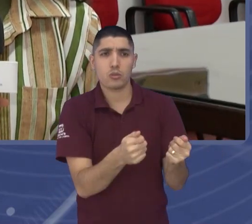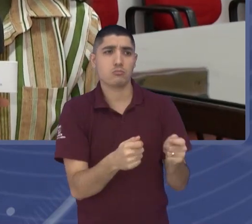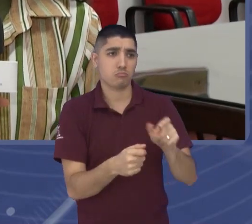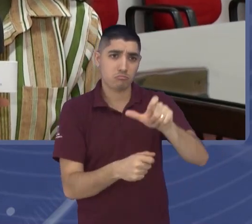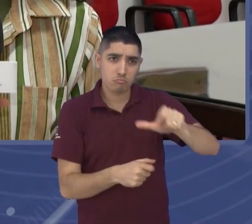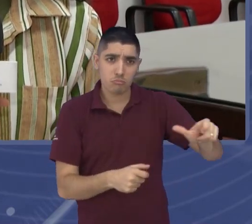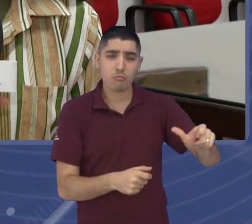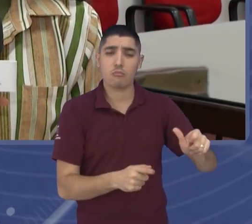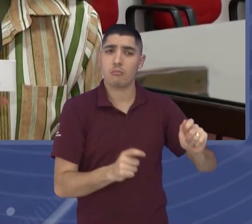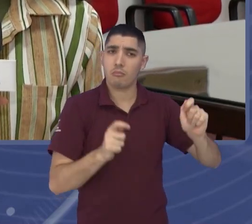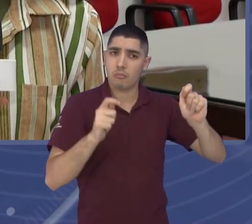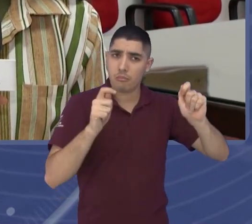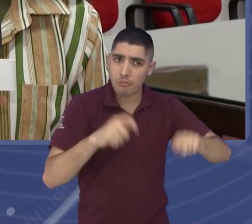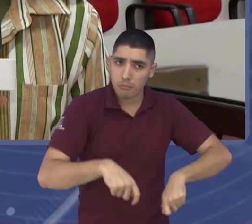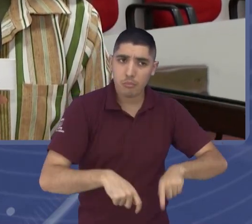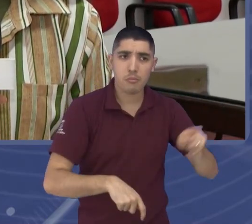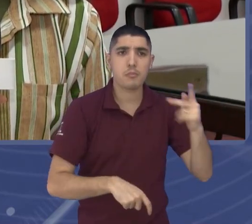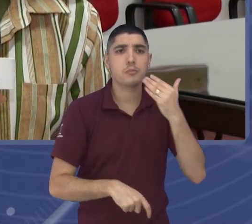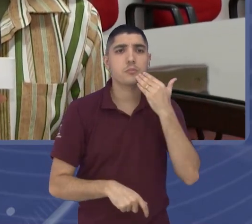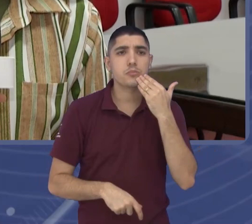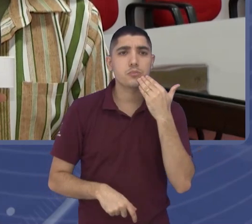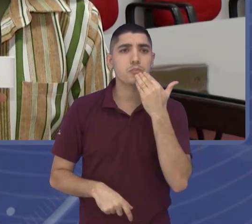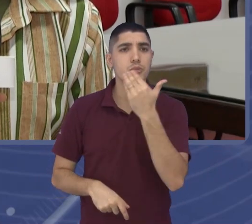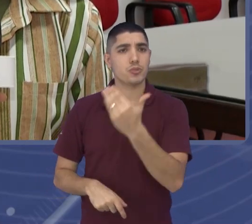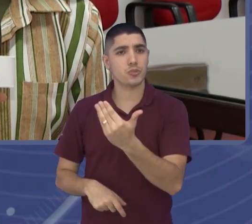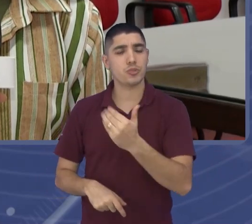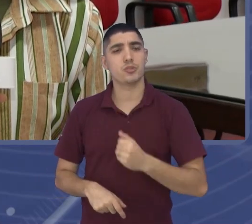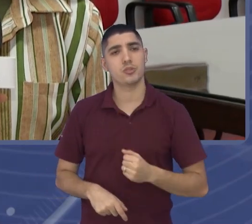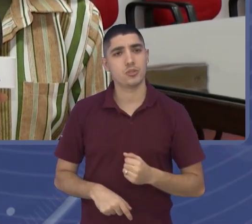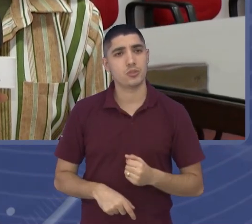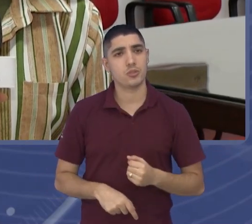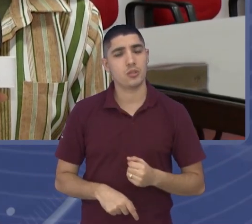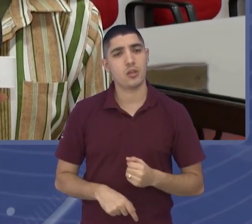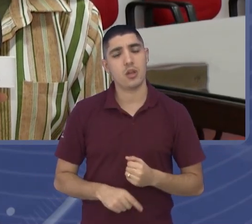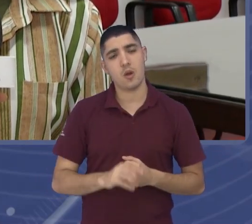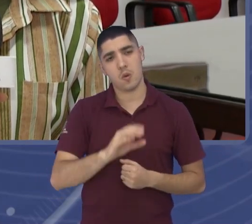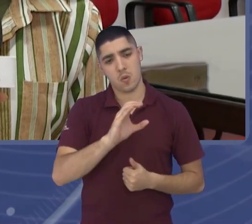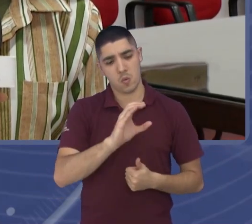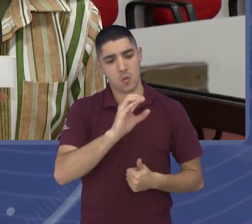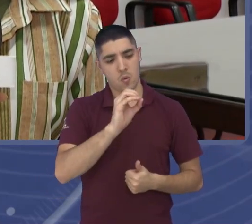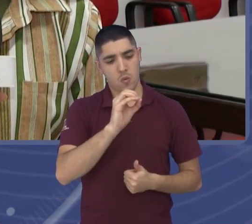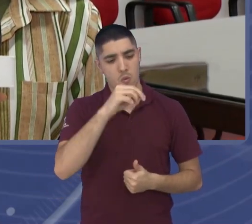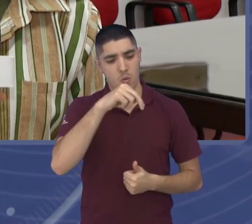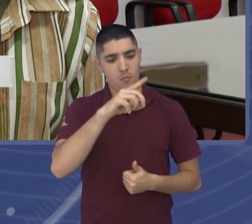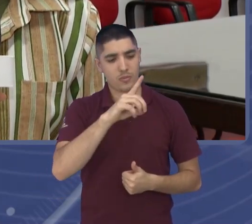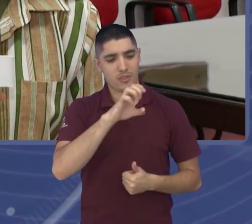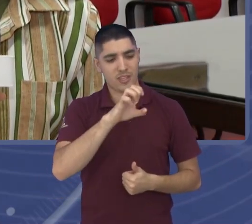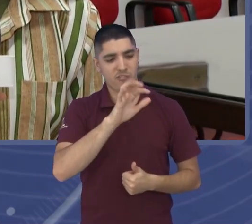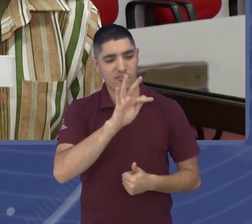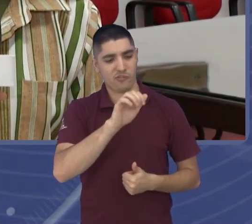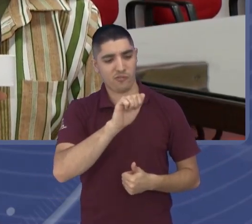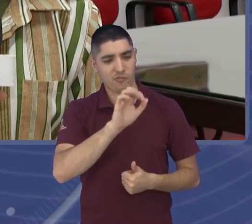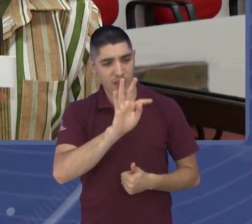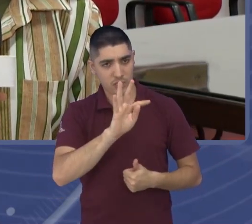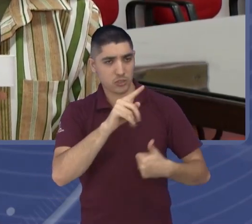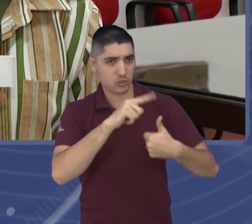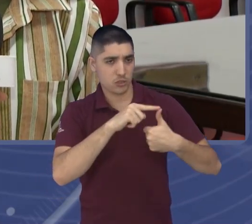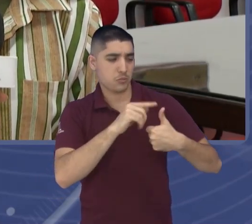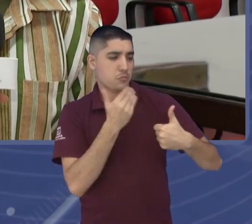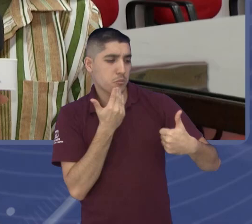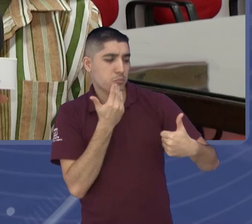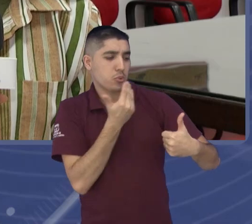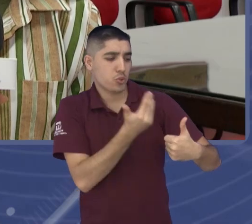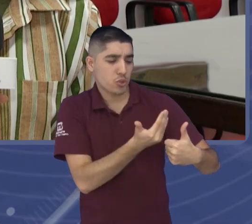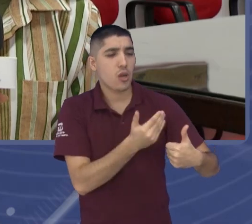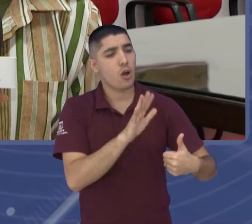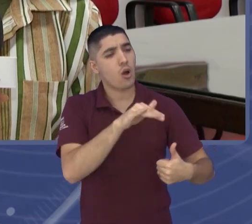ele pode solicitar ao Condefat, no caso, algum órgão que ele acha que deva